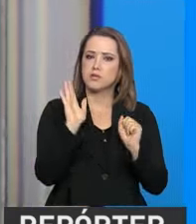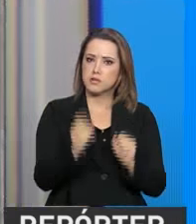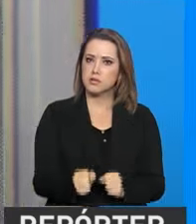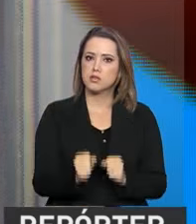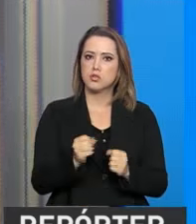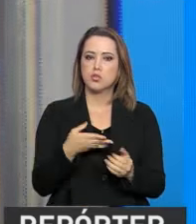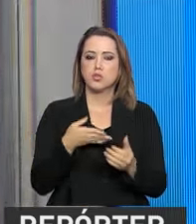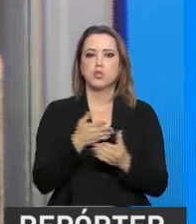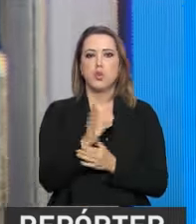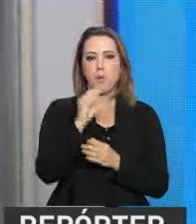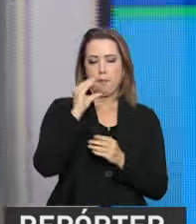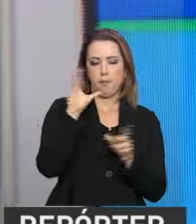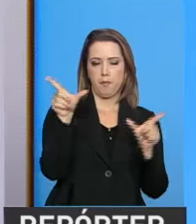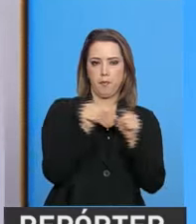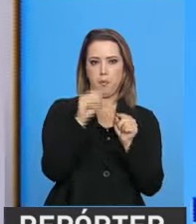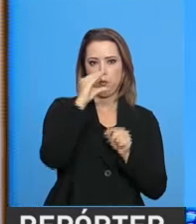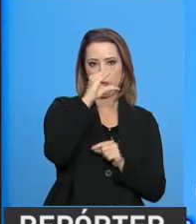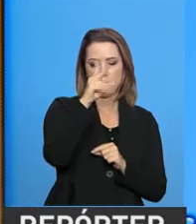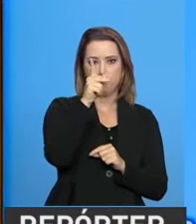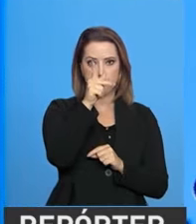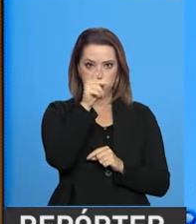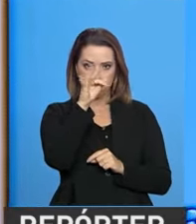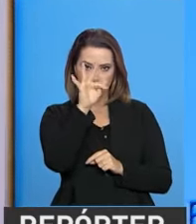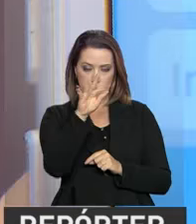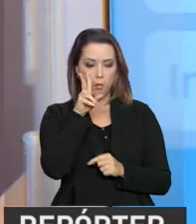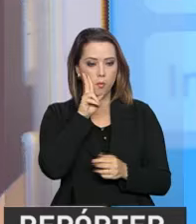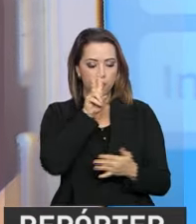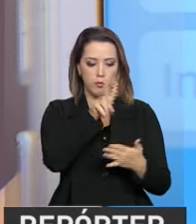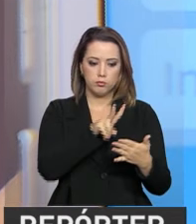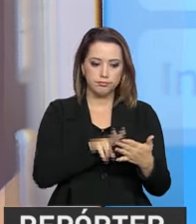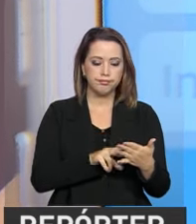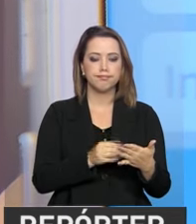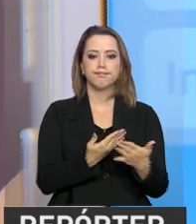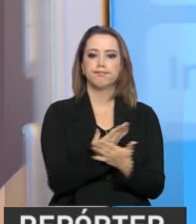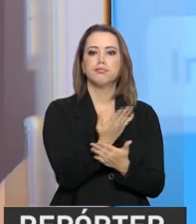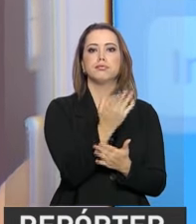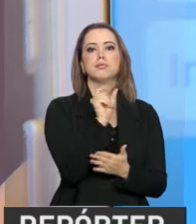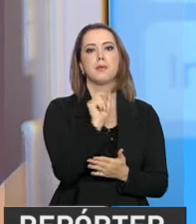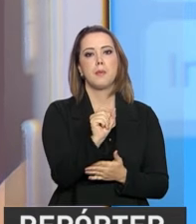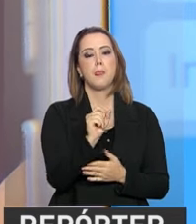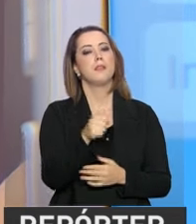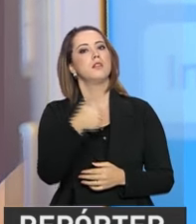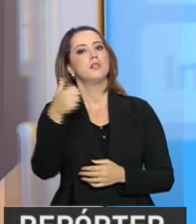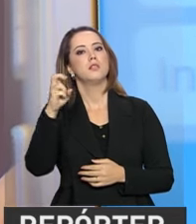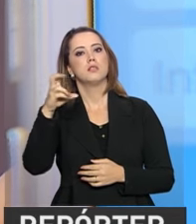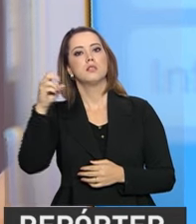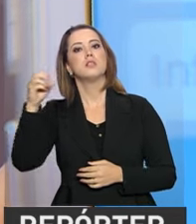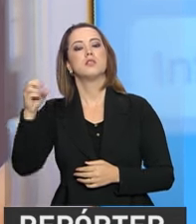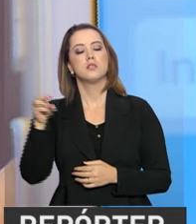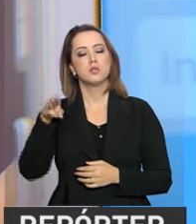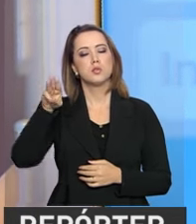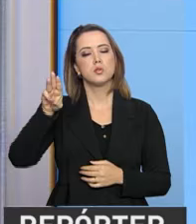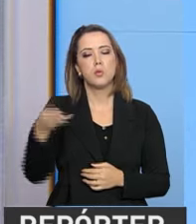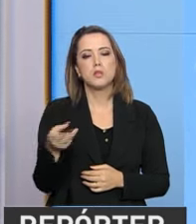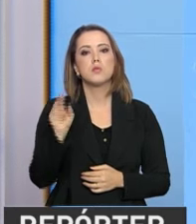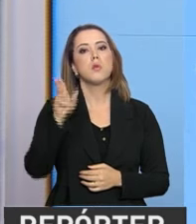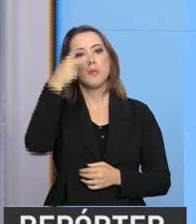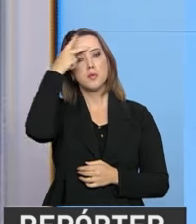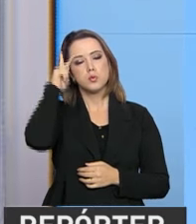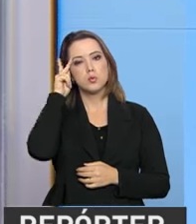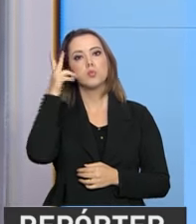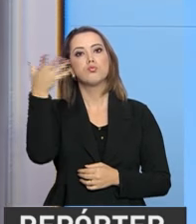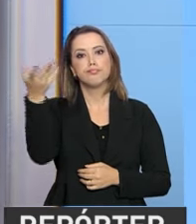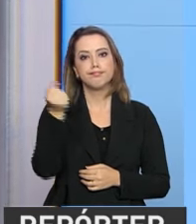o comprovante de inscrição do CPF pelo aplicativo. Cerca de 155 milhões de pessoas serão beneficiadas com o